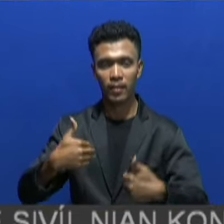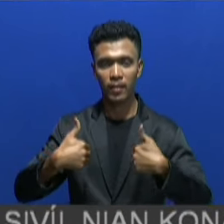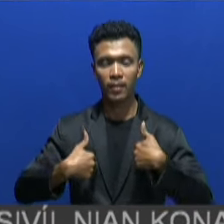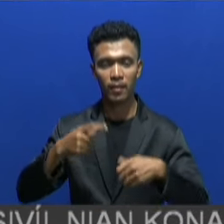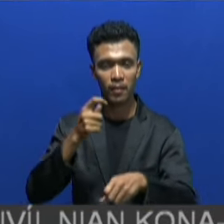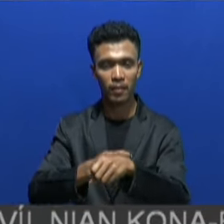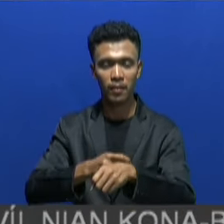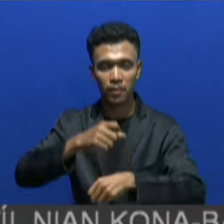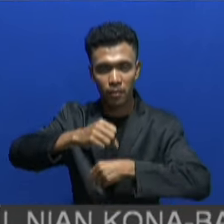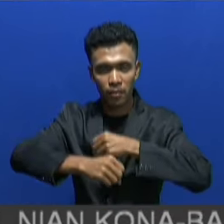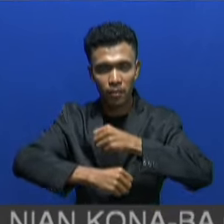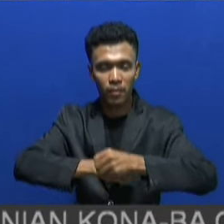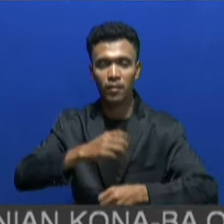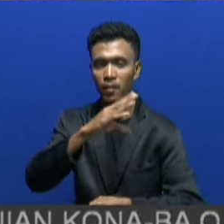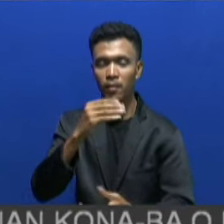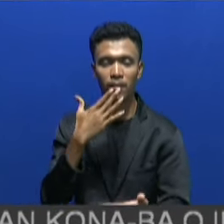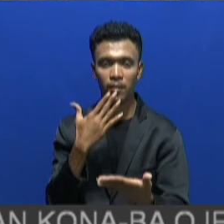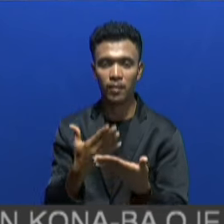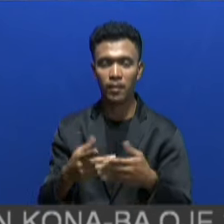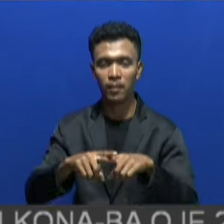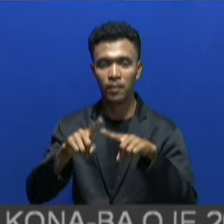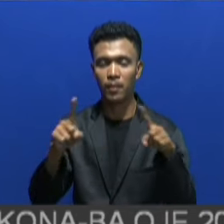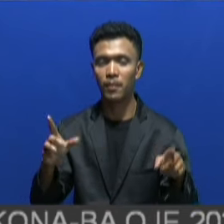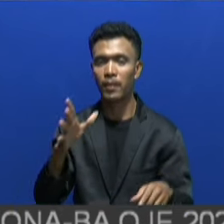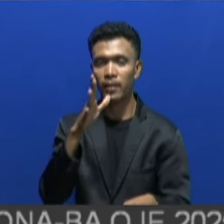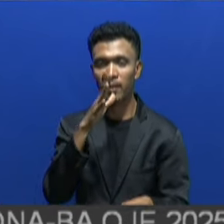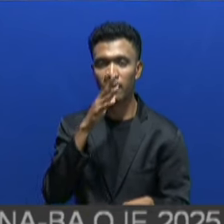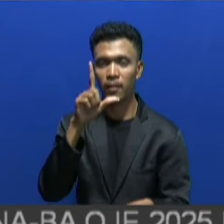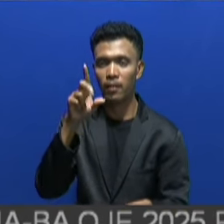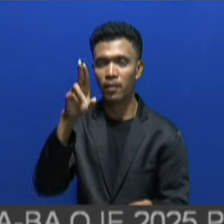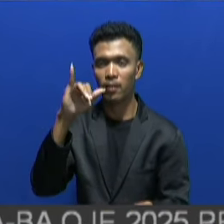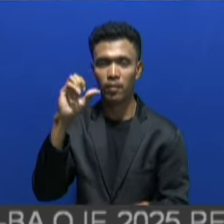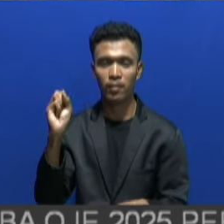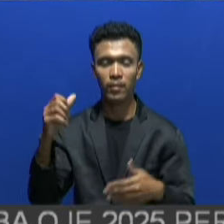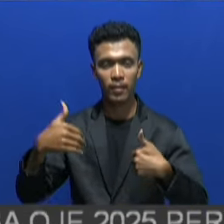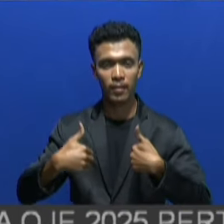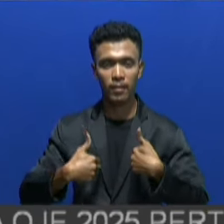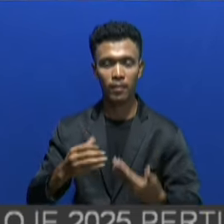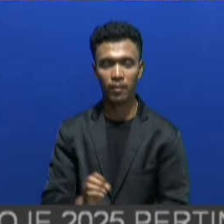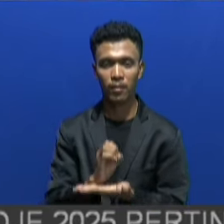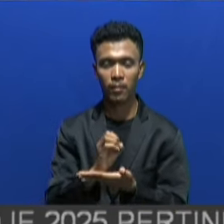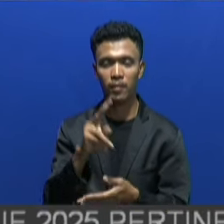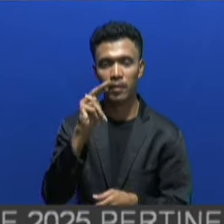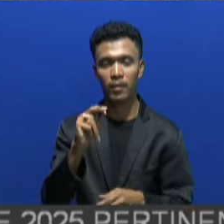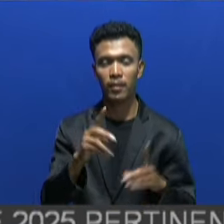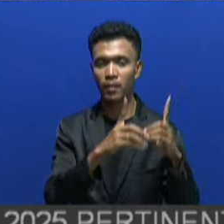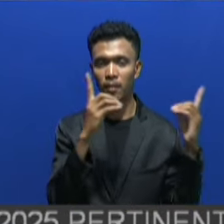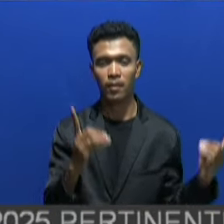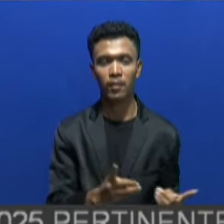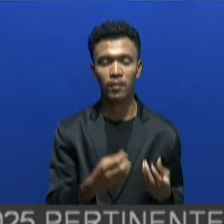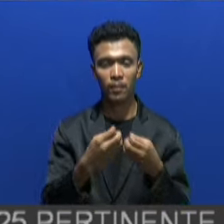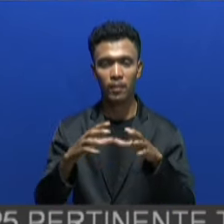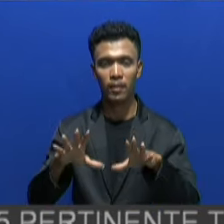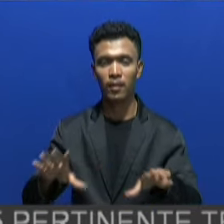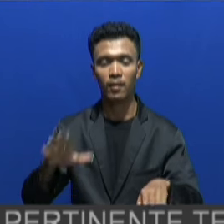no dia nelaran mai be inan feton Lucia neno iha oikusi nia doming ne mout